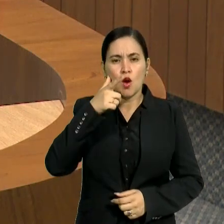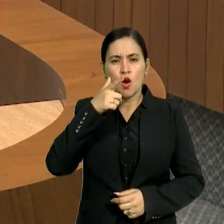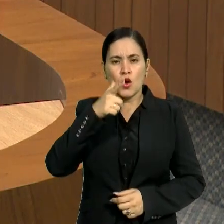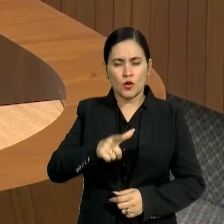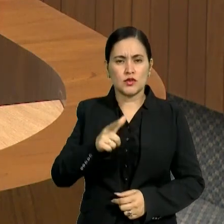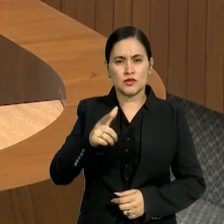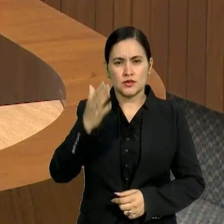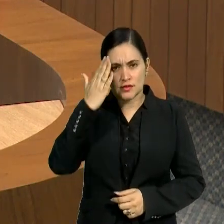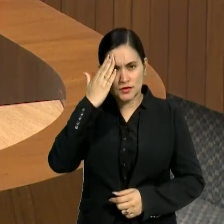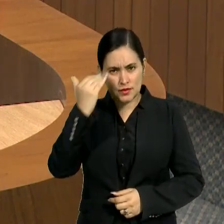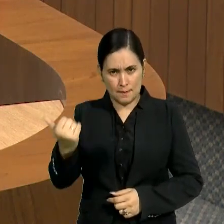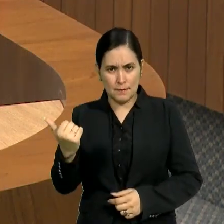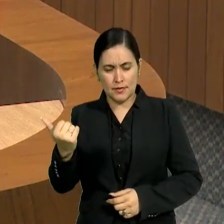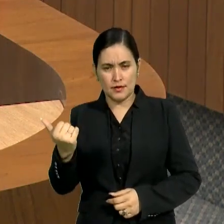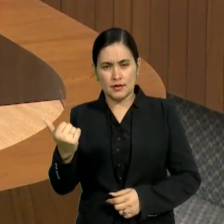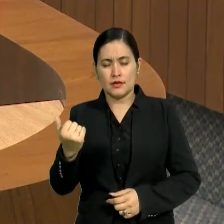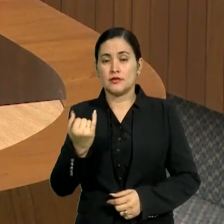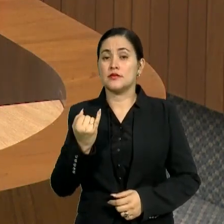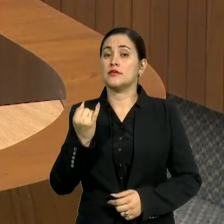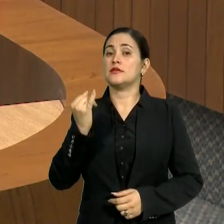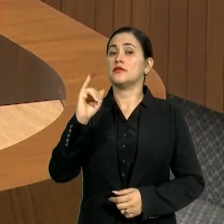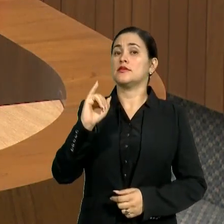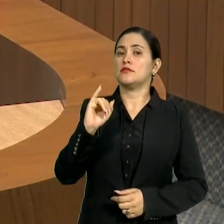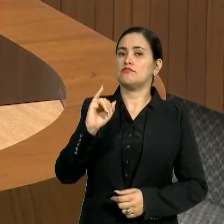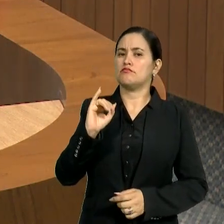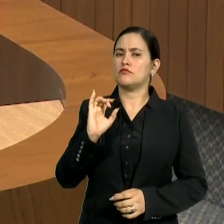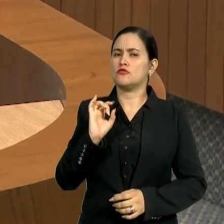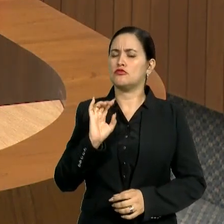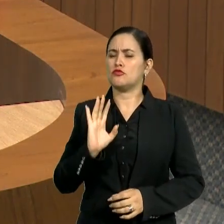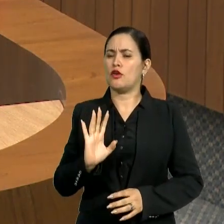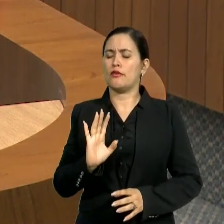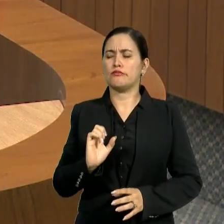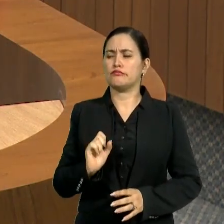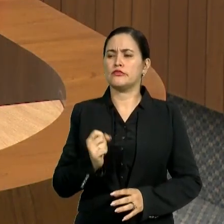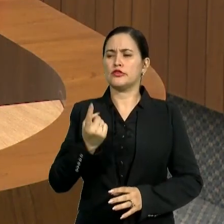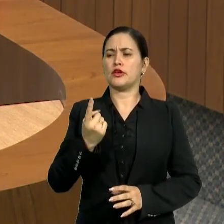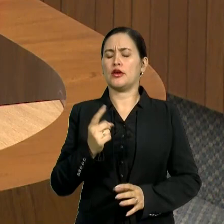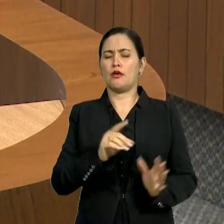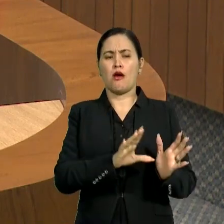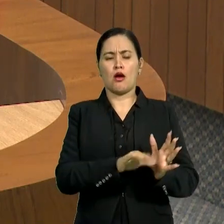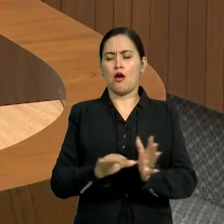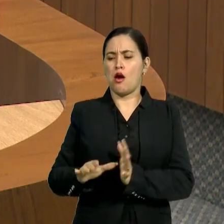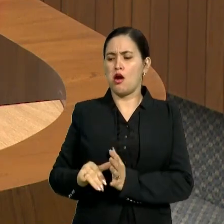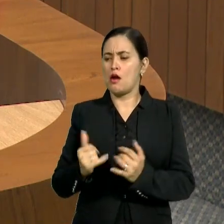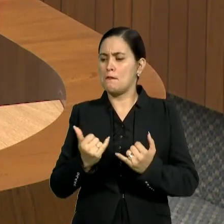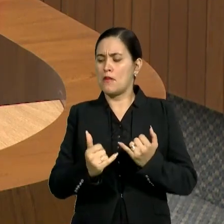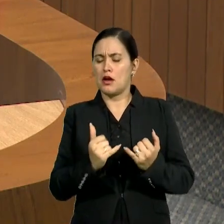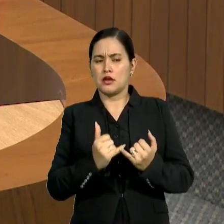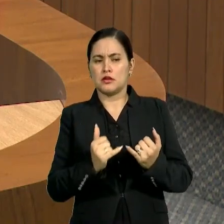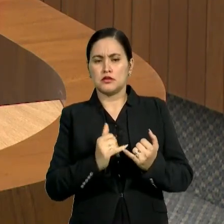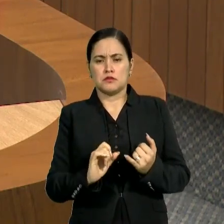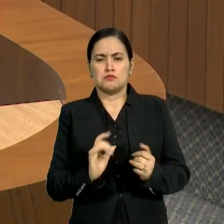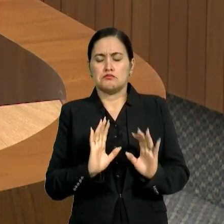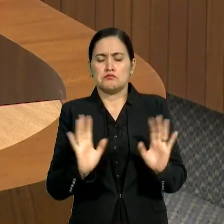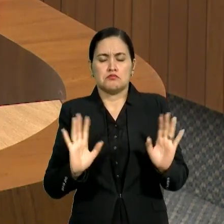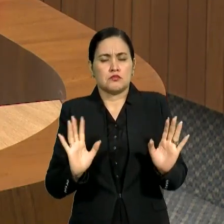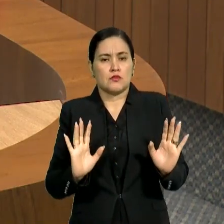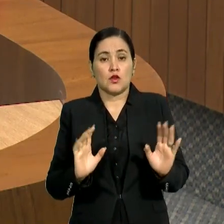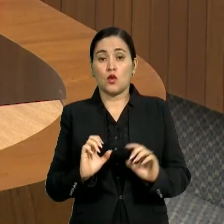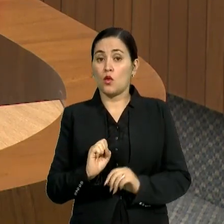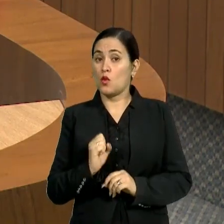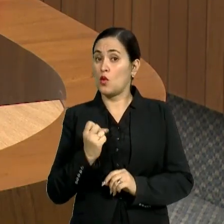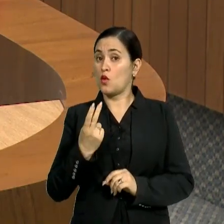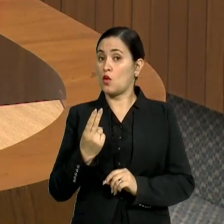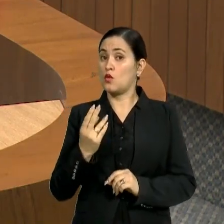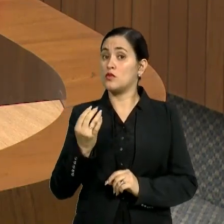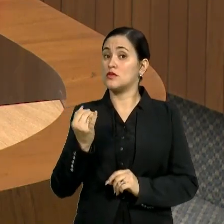saber de fato se foi apenas só um assalto, uma invasão na casa para roubo, ou se tem coisa